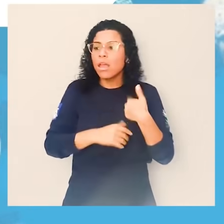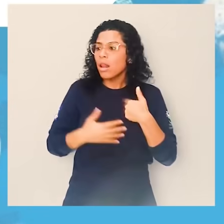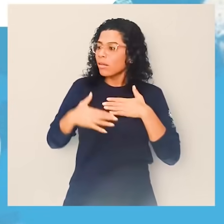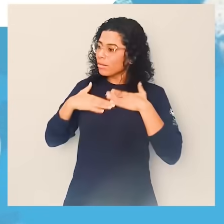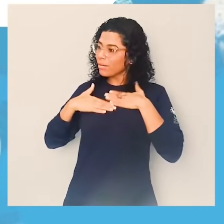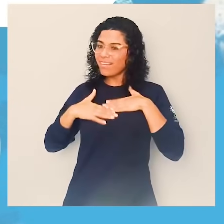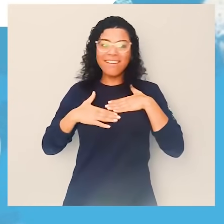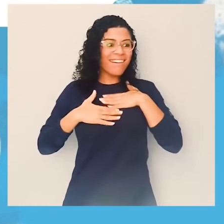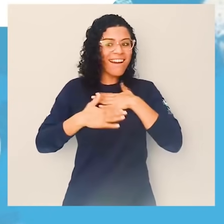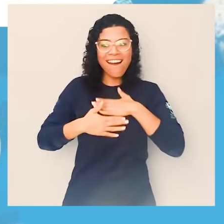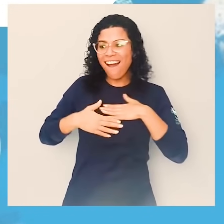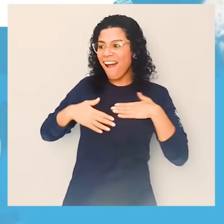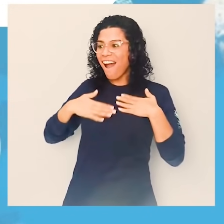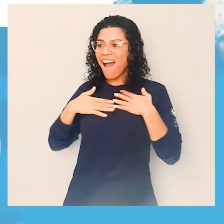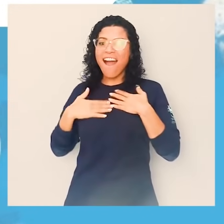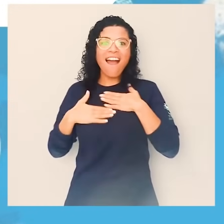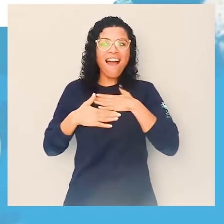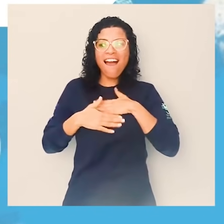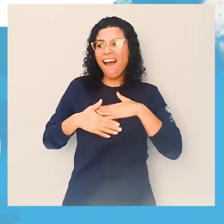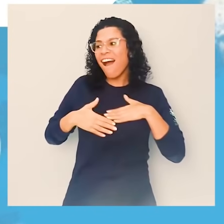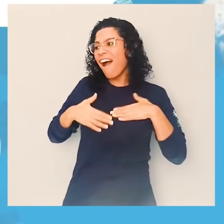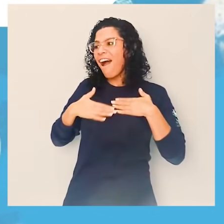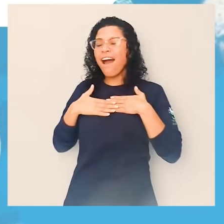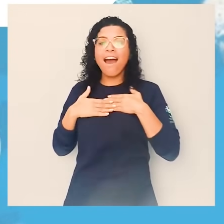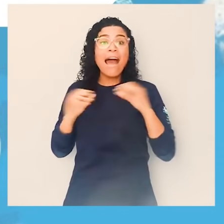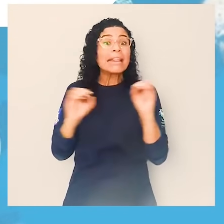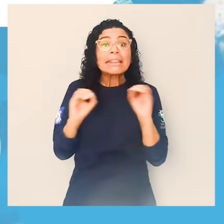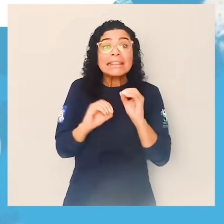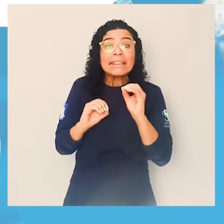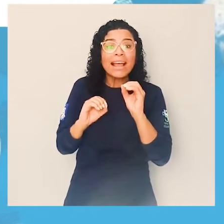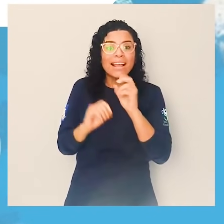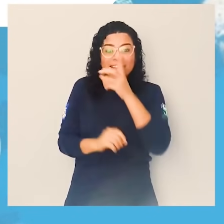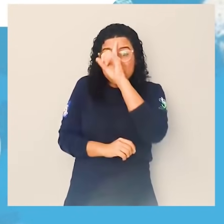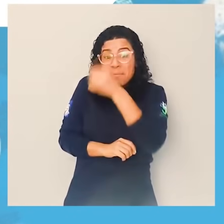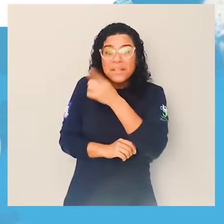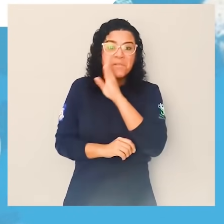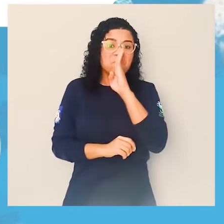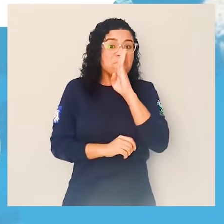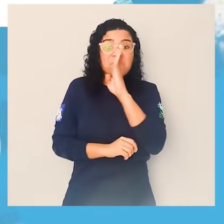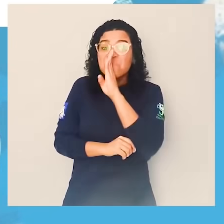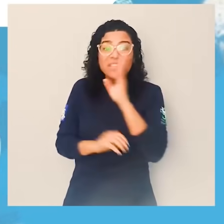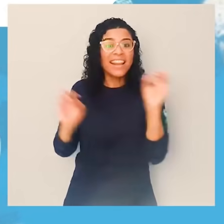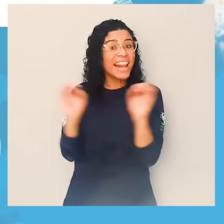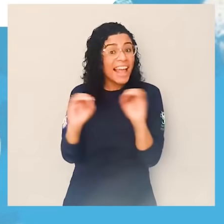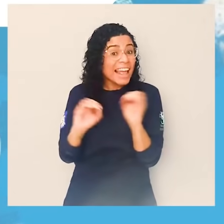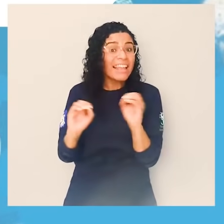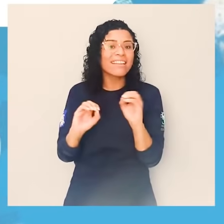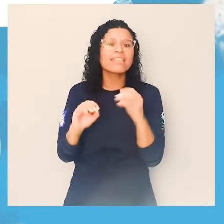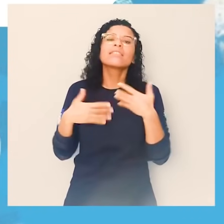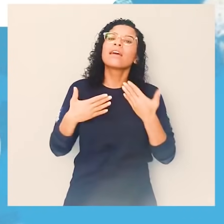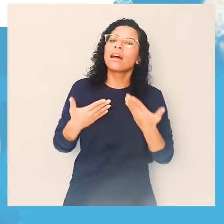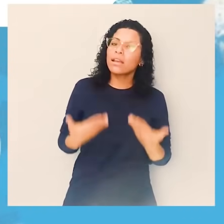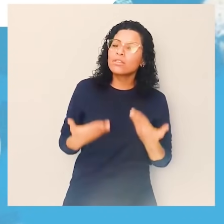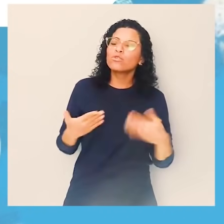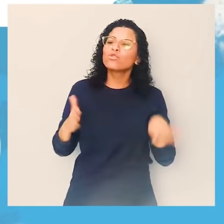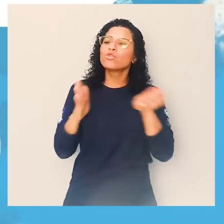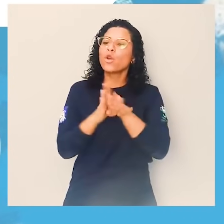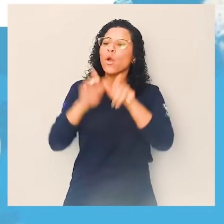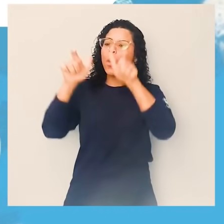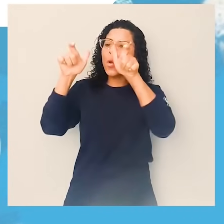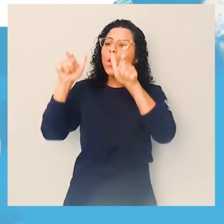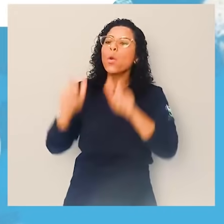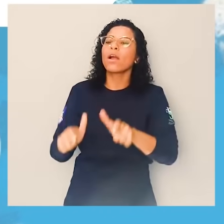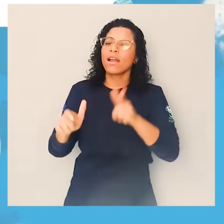ele gostava e ia conversando muito direitinho, sem mandar ninguém calar a boca, nem nada. Até que ele